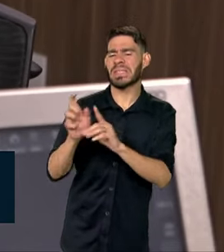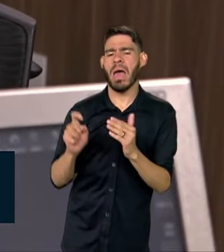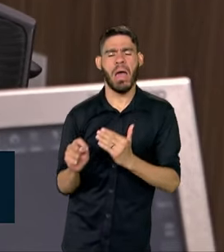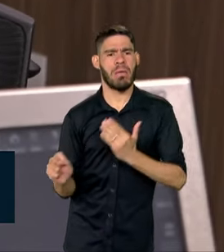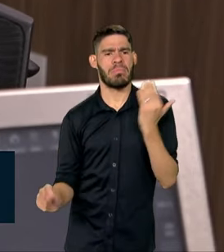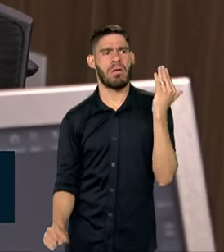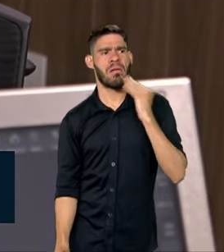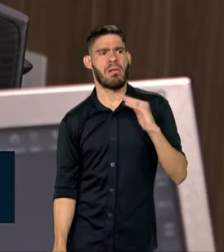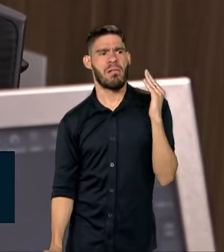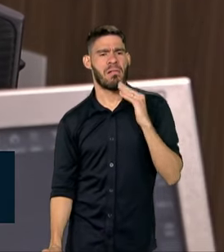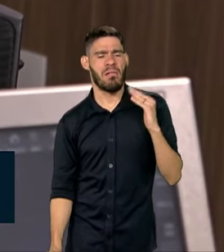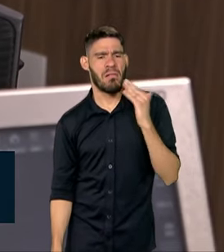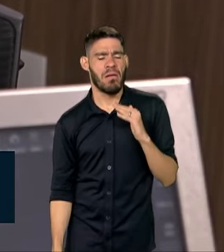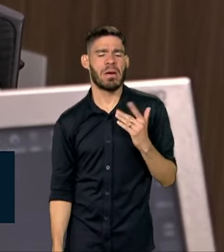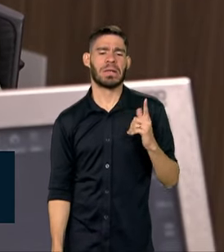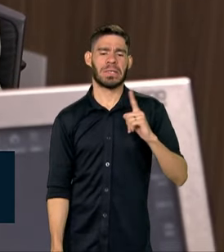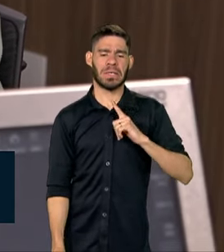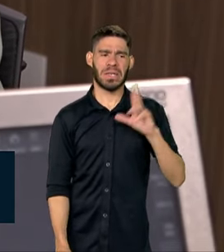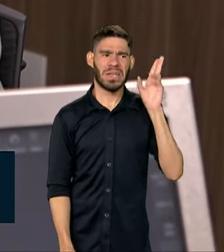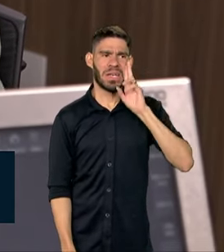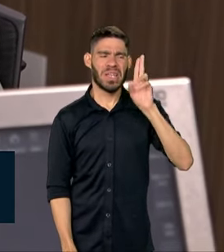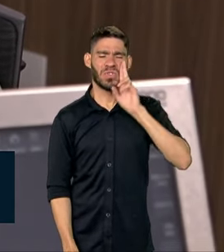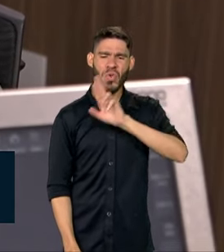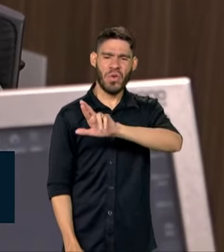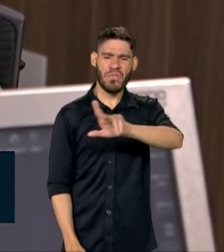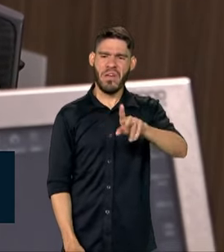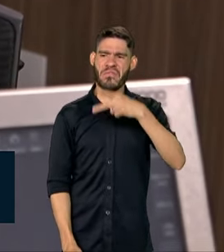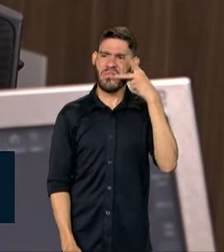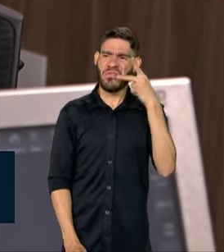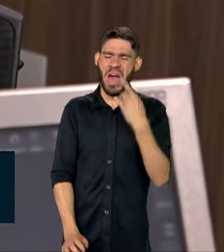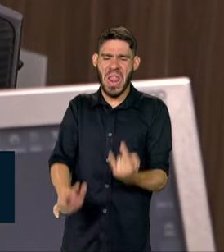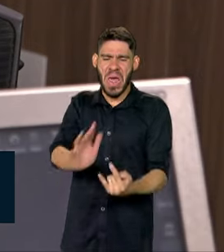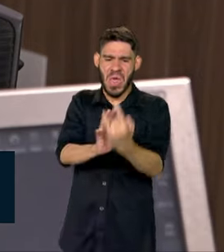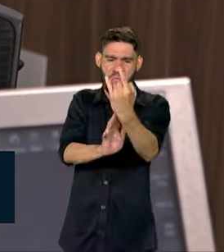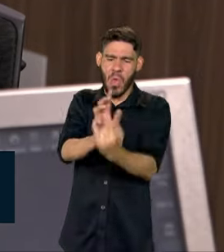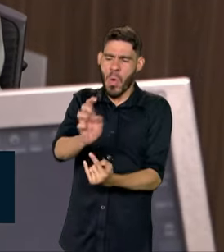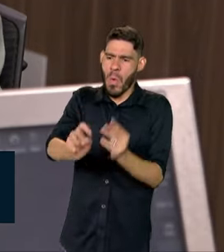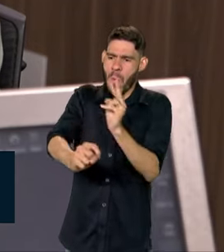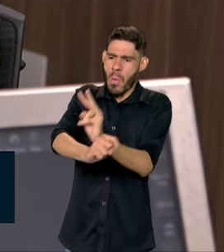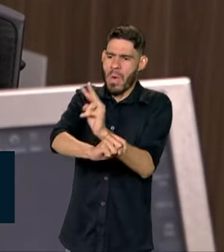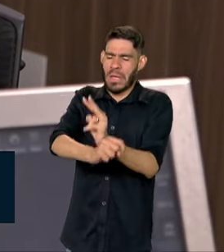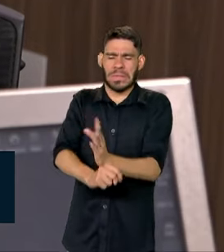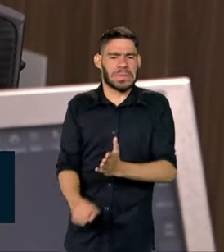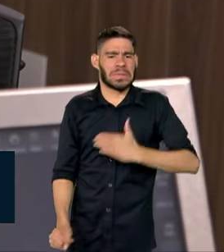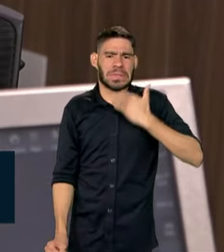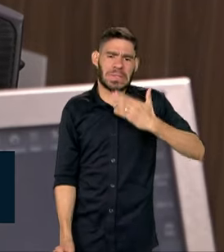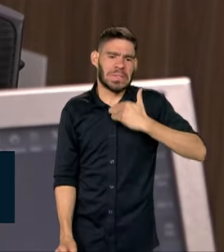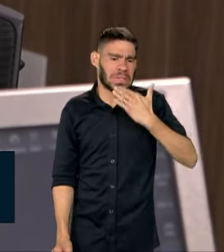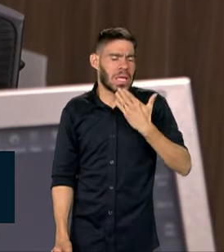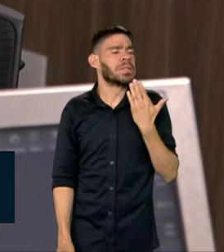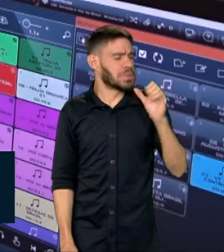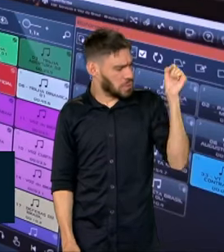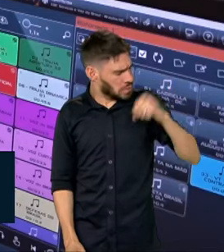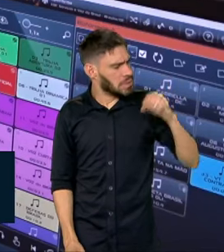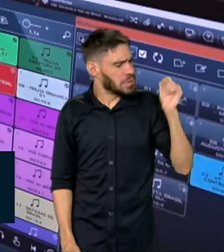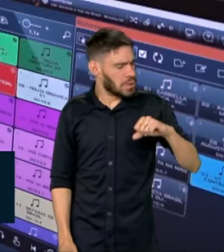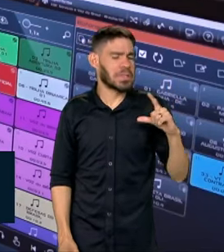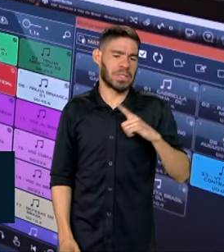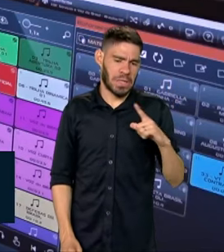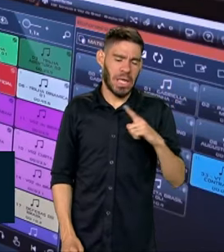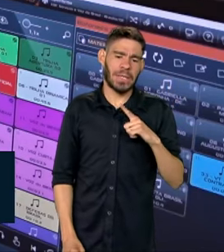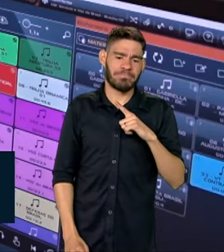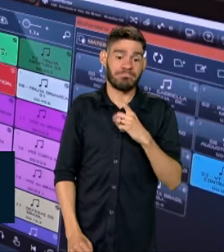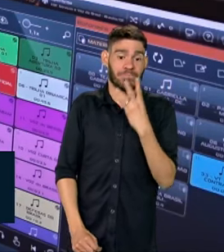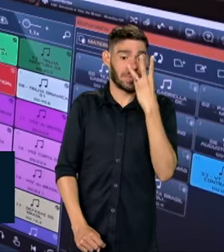muita história dizendo, mas a medida protetiva não funciona. Funciona, né? Olha só, são 3